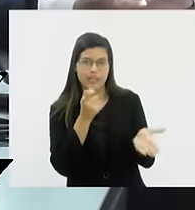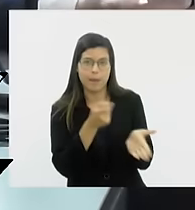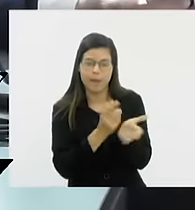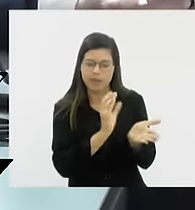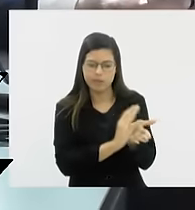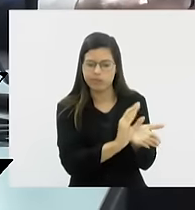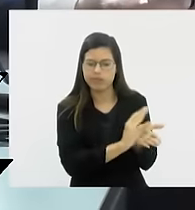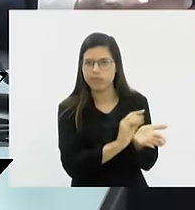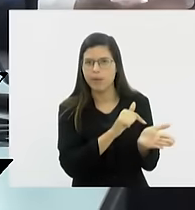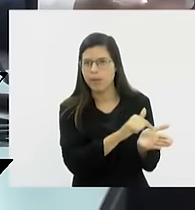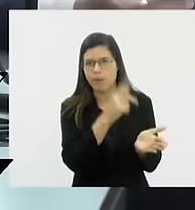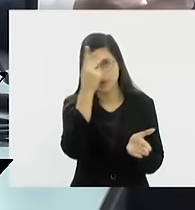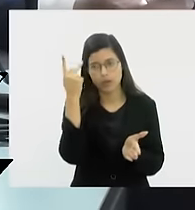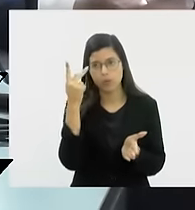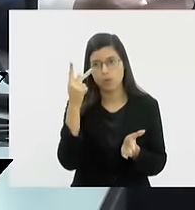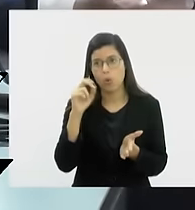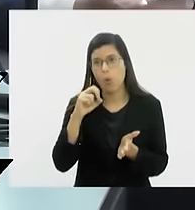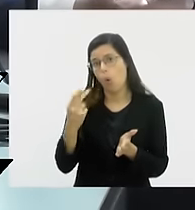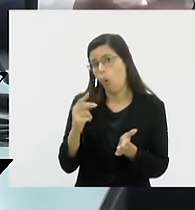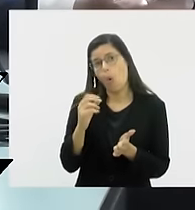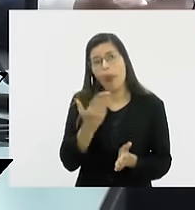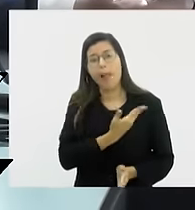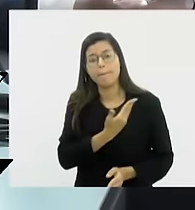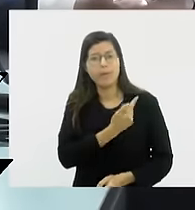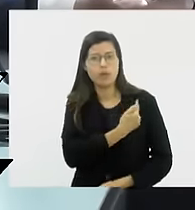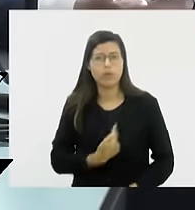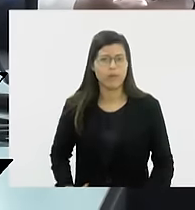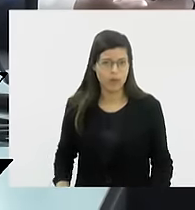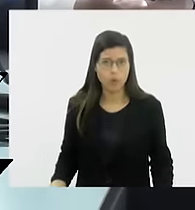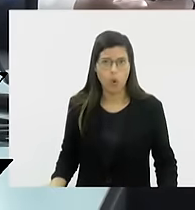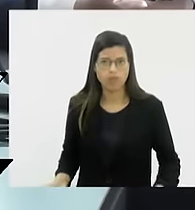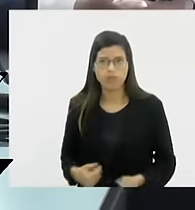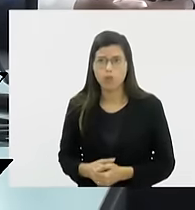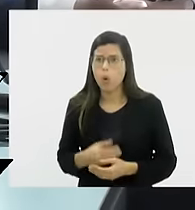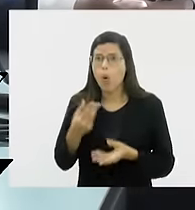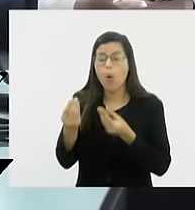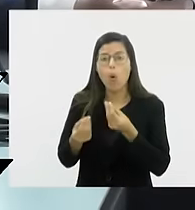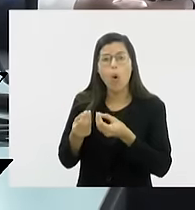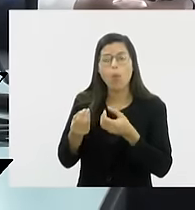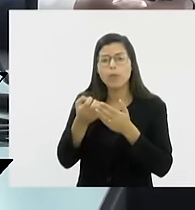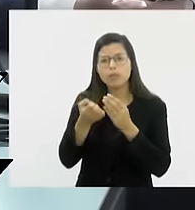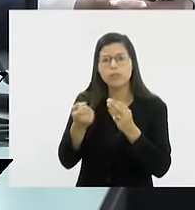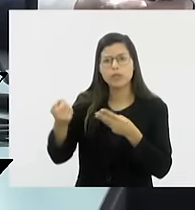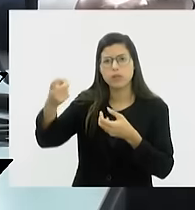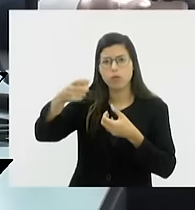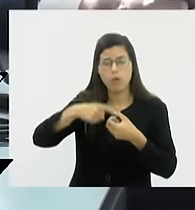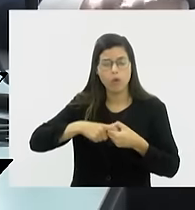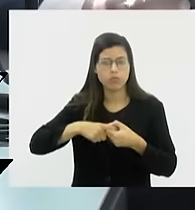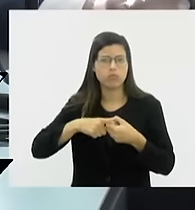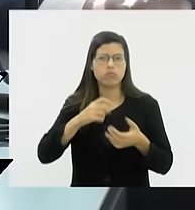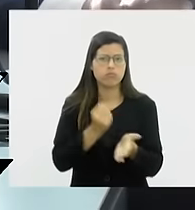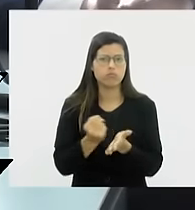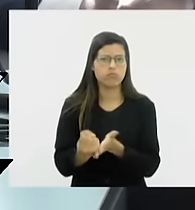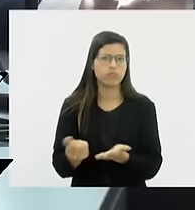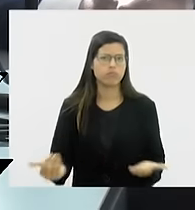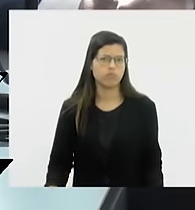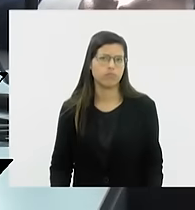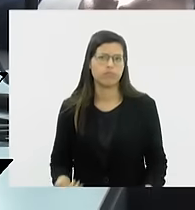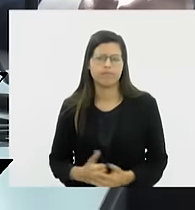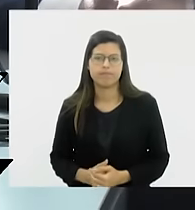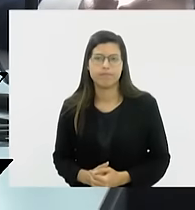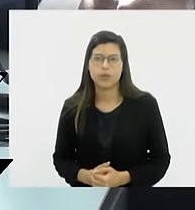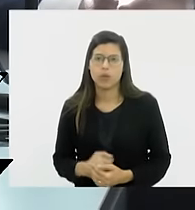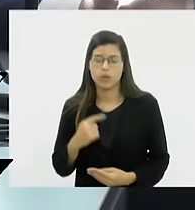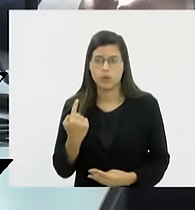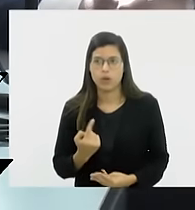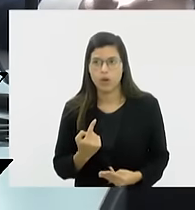governador, pô. Deputado, não tem como ela voltar, presidente. Presidente, A empresa, nós trouxemos aqui a